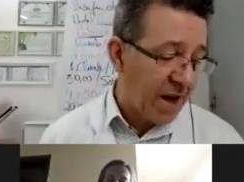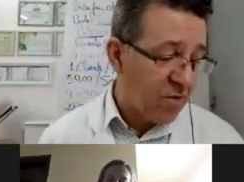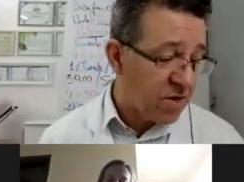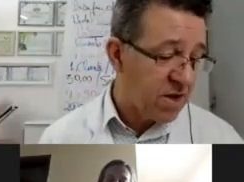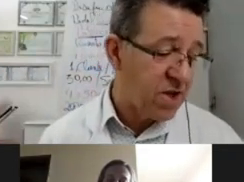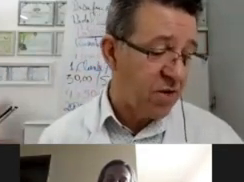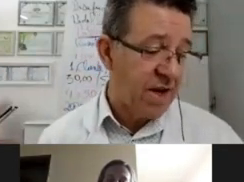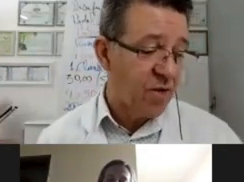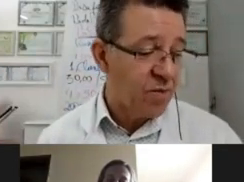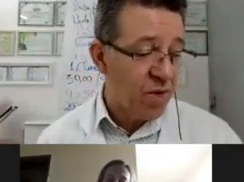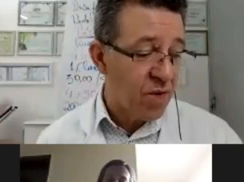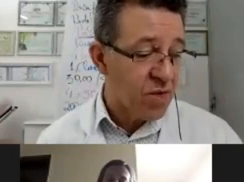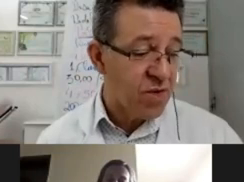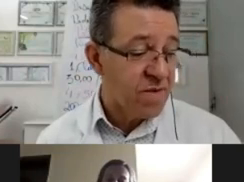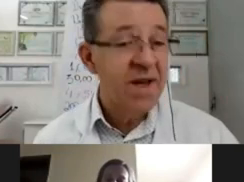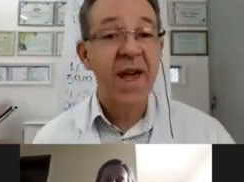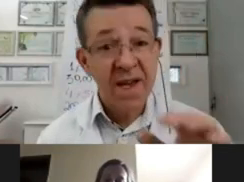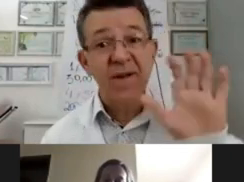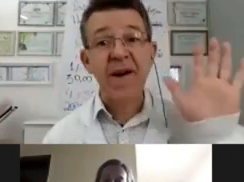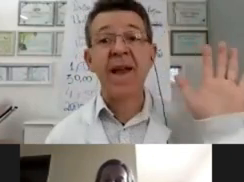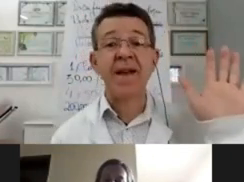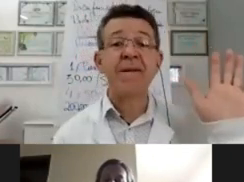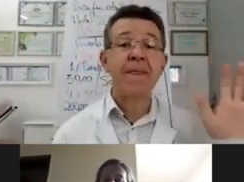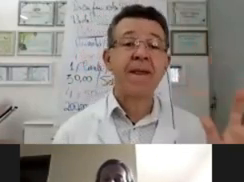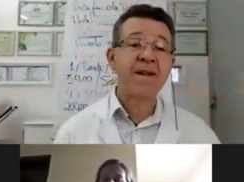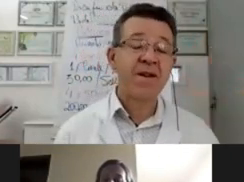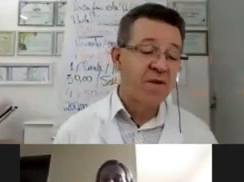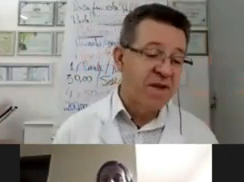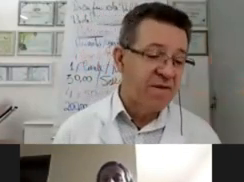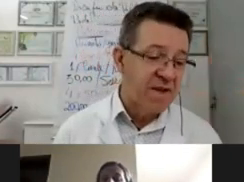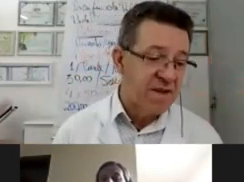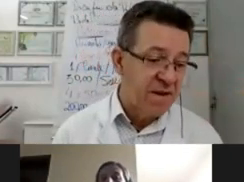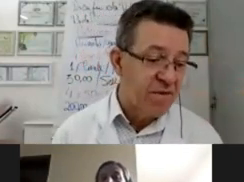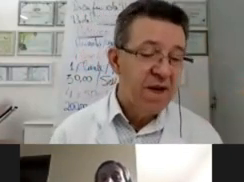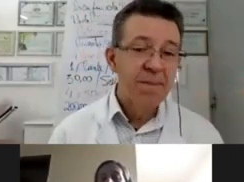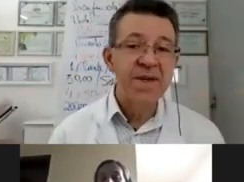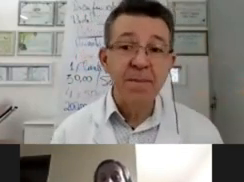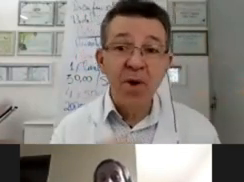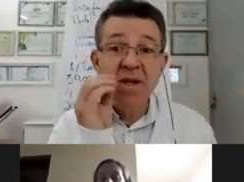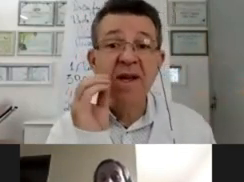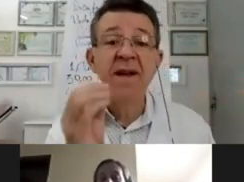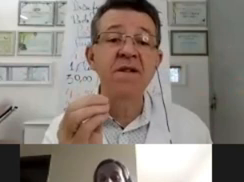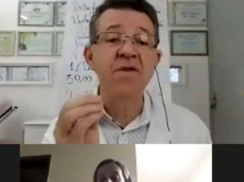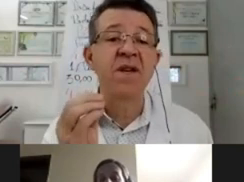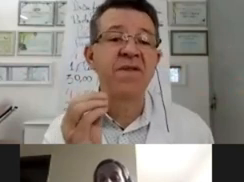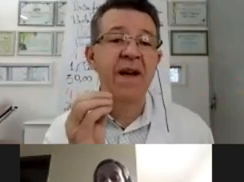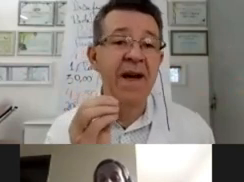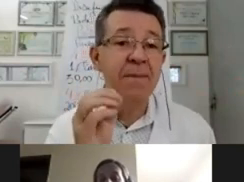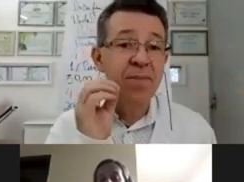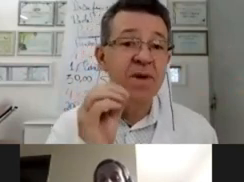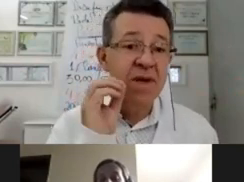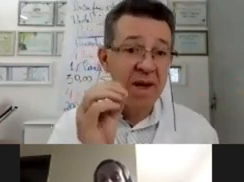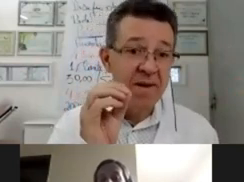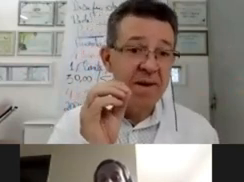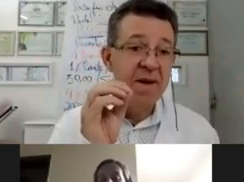já, quanto vocês já colocaram no bolso, quem quiser falar, né? Eu não vou ser invasivo, mas é importante vocês